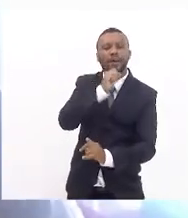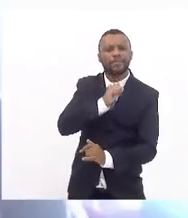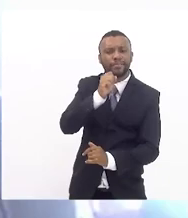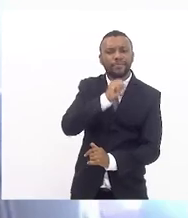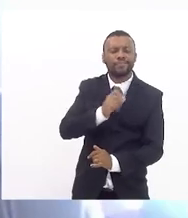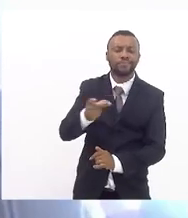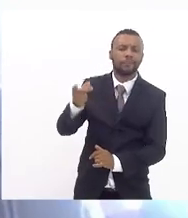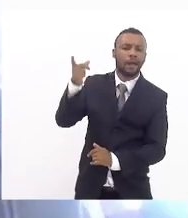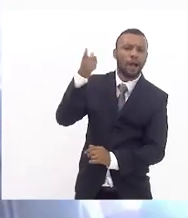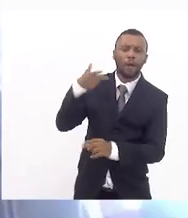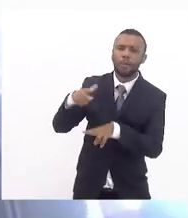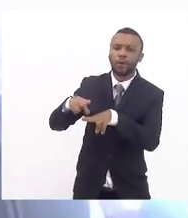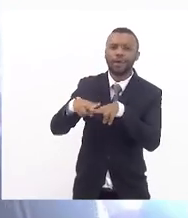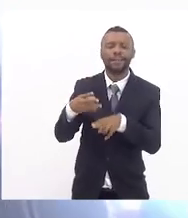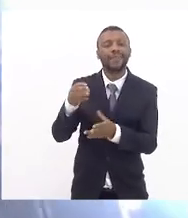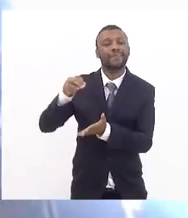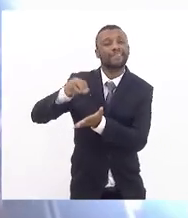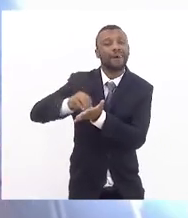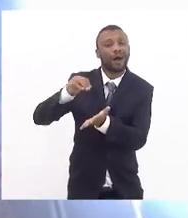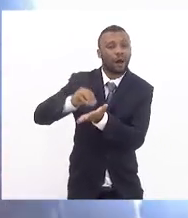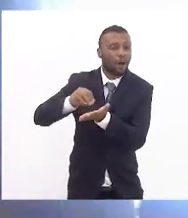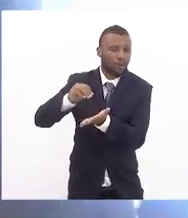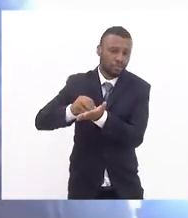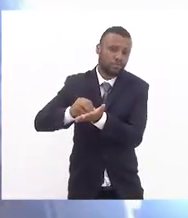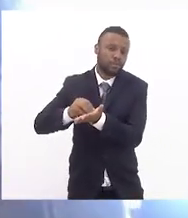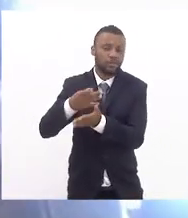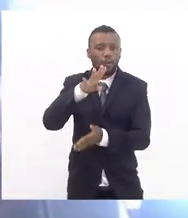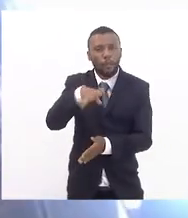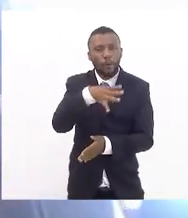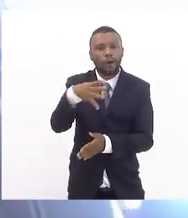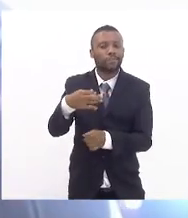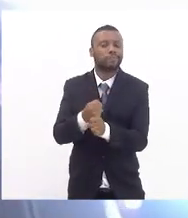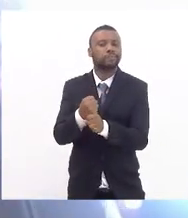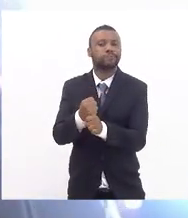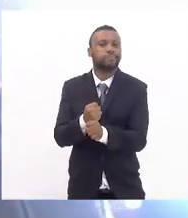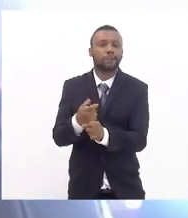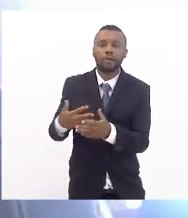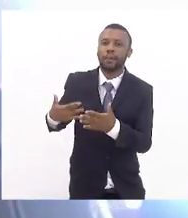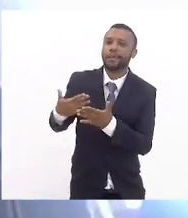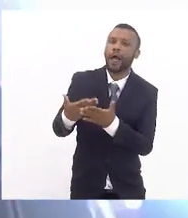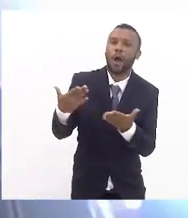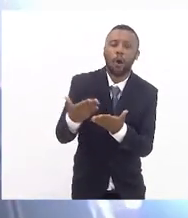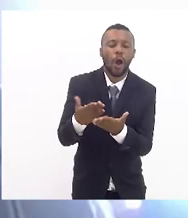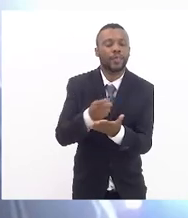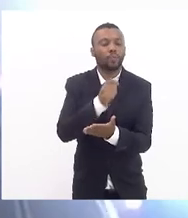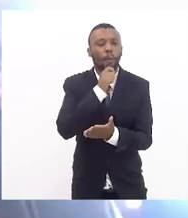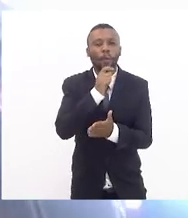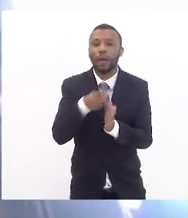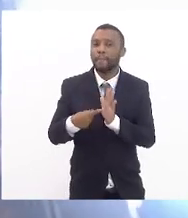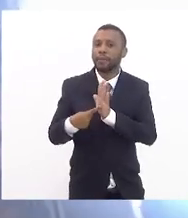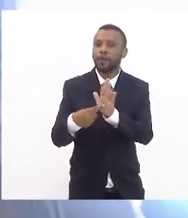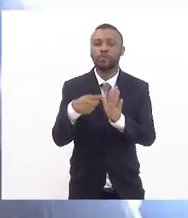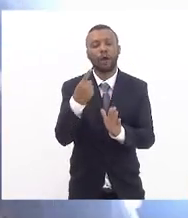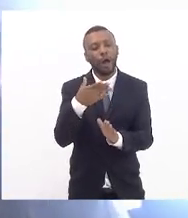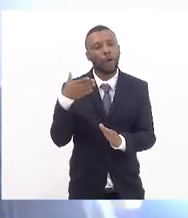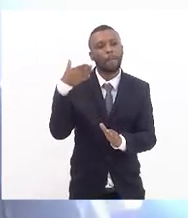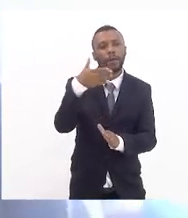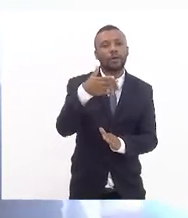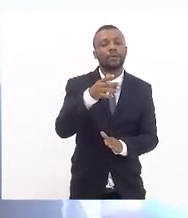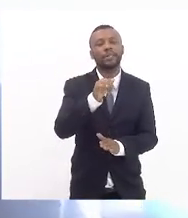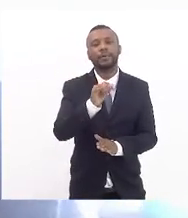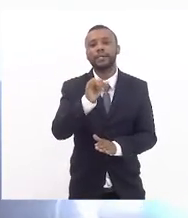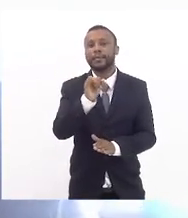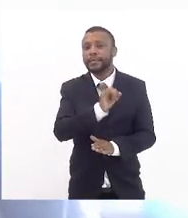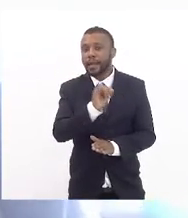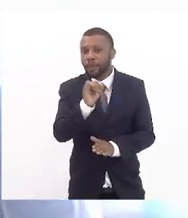dessa deficiência de um programa que há anos não é apresentado. Acompanhamos ocupações em Itaguaí, aqui na